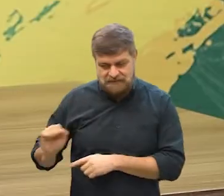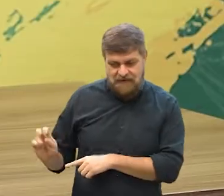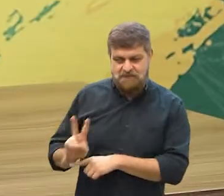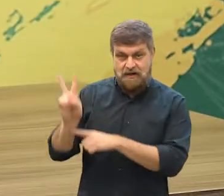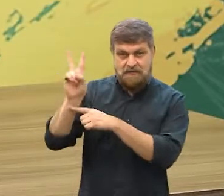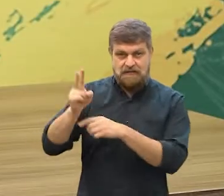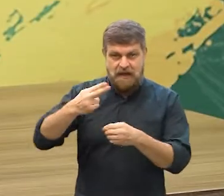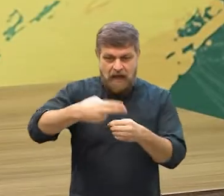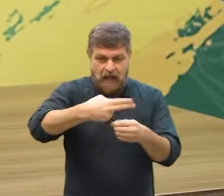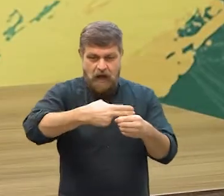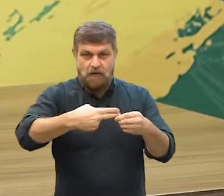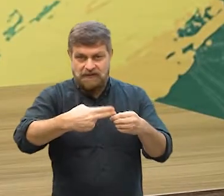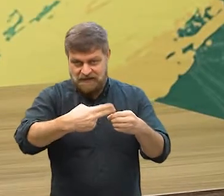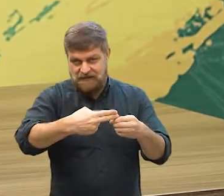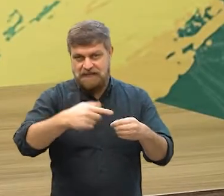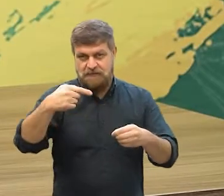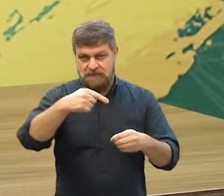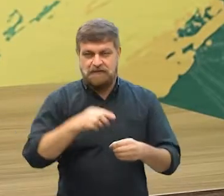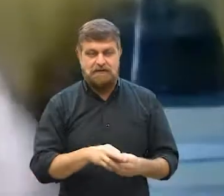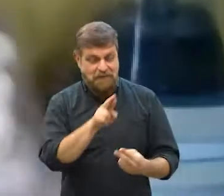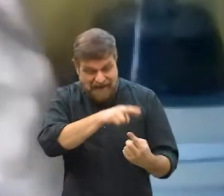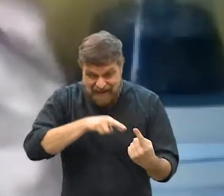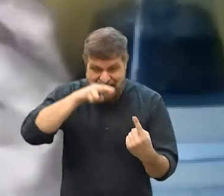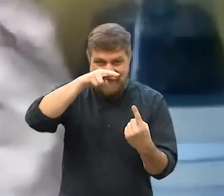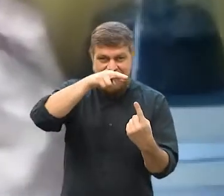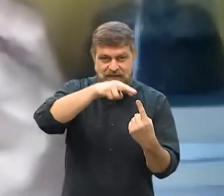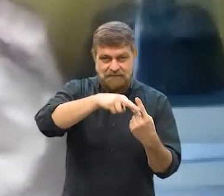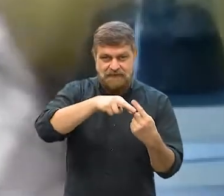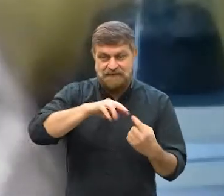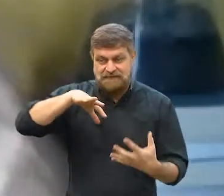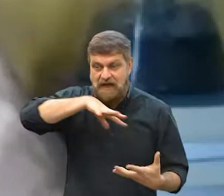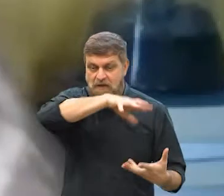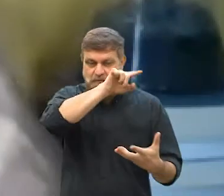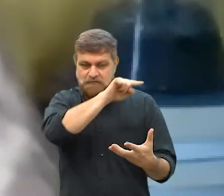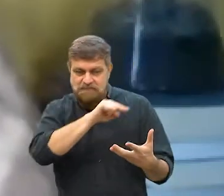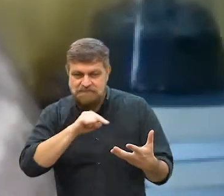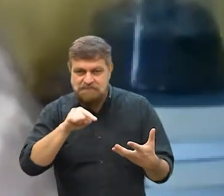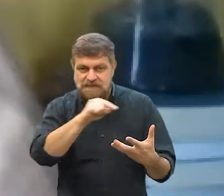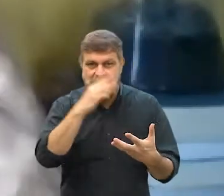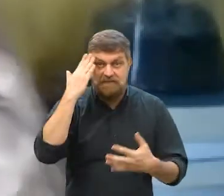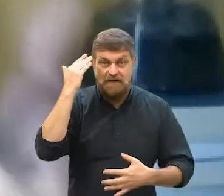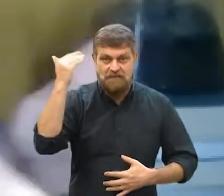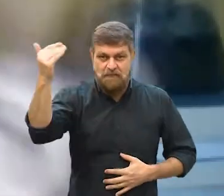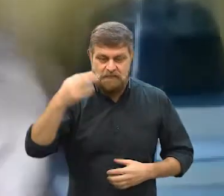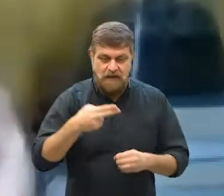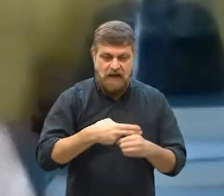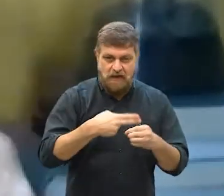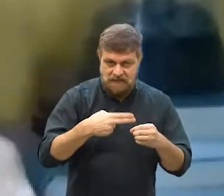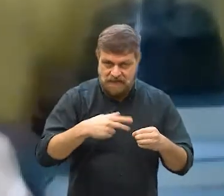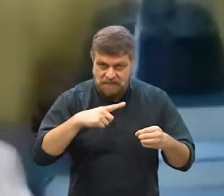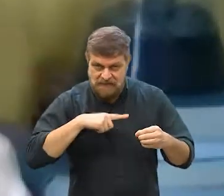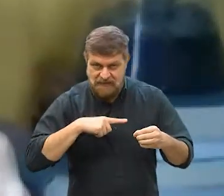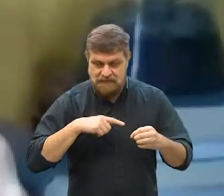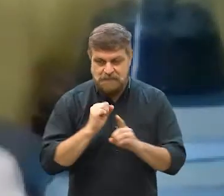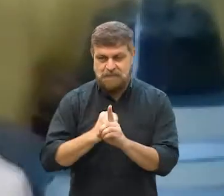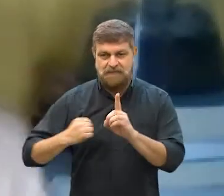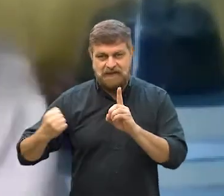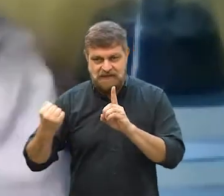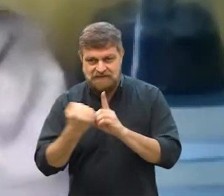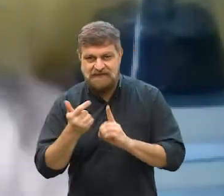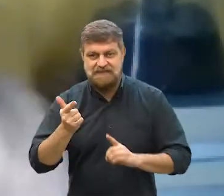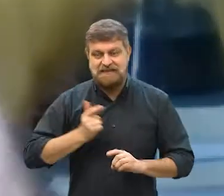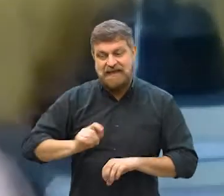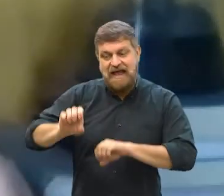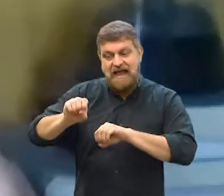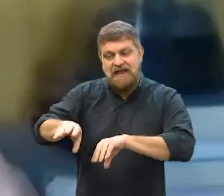A eu peguei um centro de referência internacional de ciência EA Claro pra Unicamp existir é porque a sociedade de